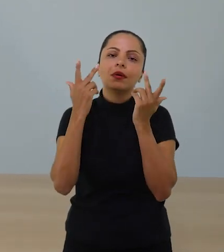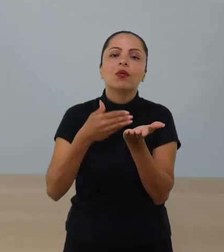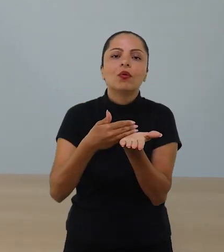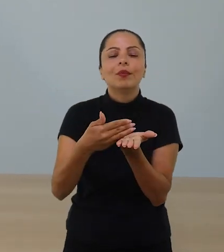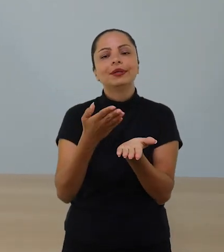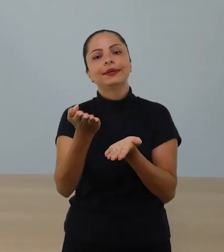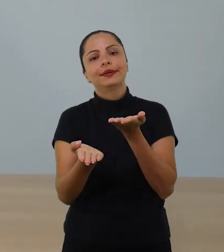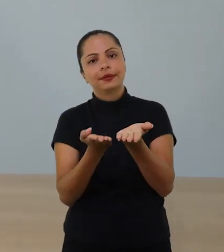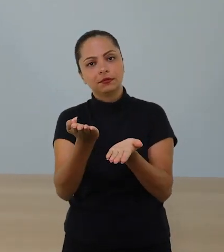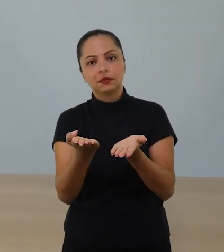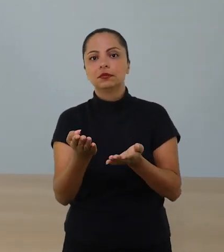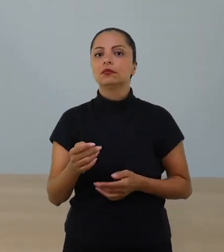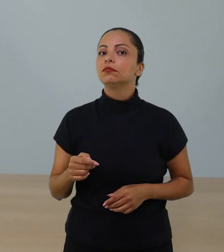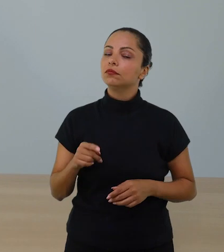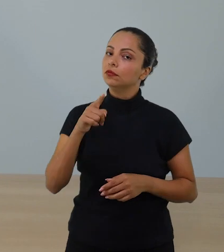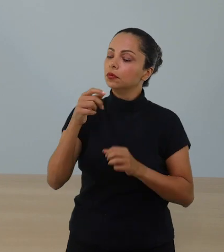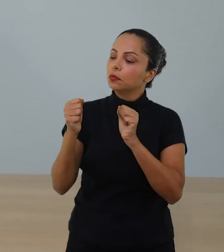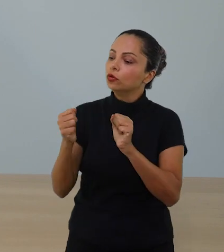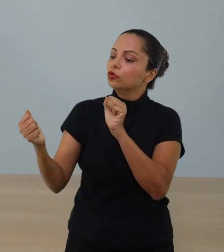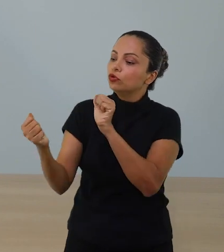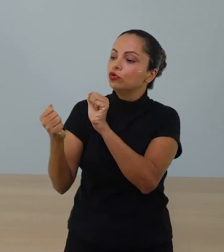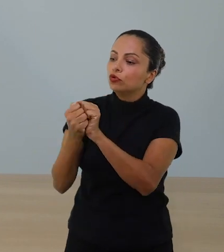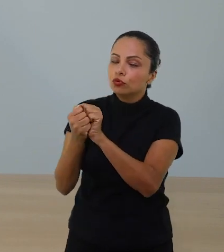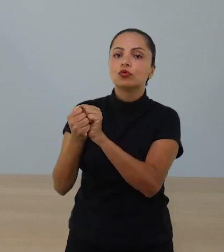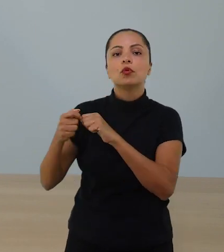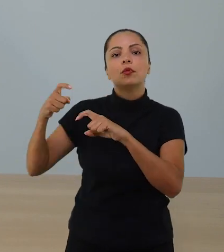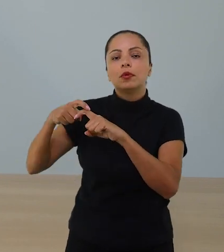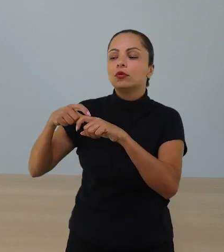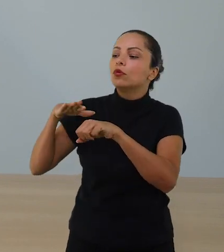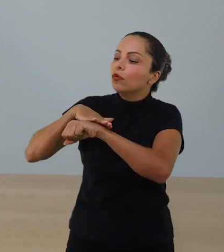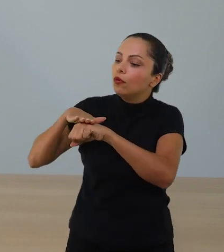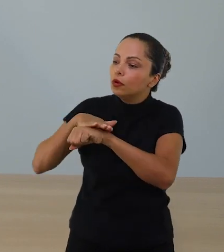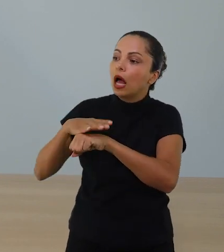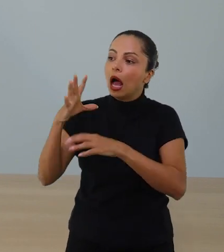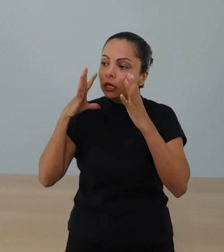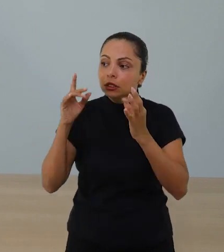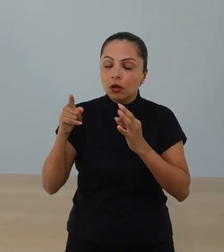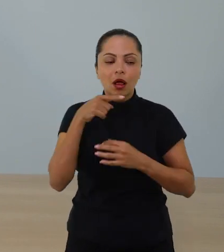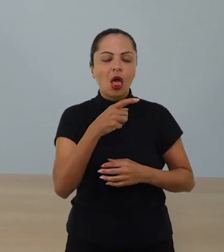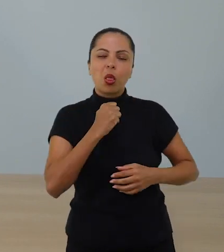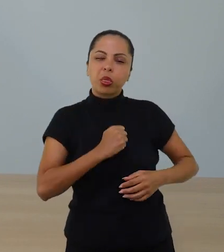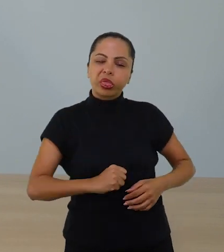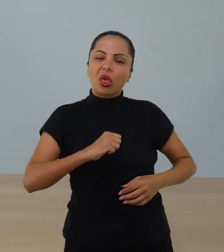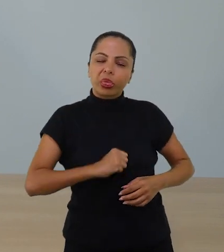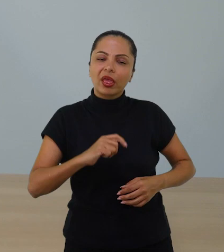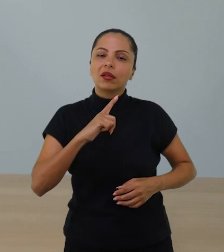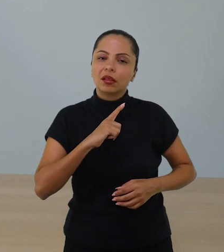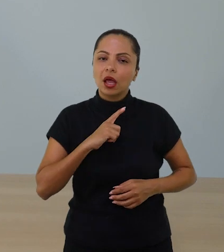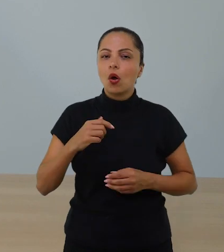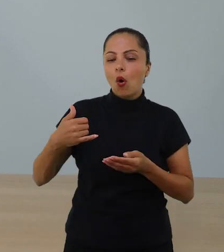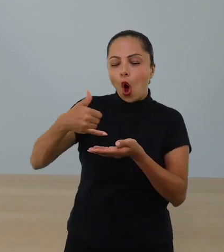pode auxiliar o médico a definir a melhor dose de tratamento, informando o aparecimento de diarreia, óleo nas fezes ou gordura